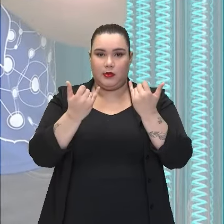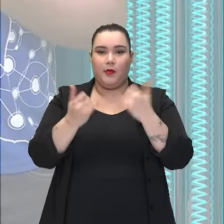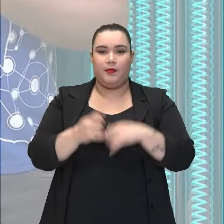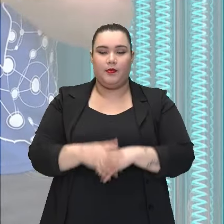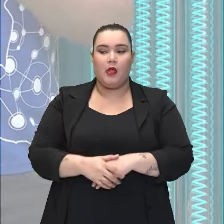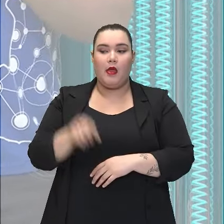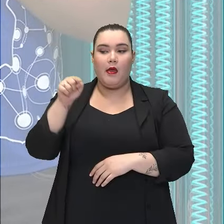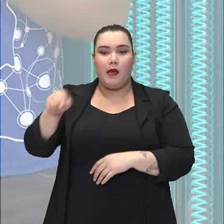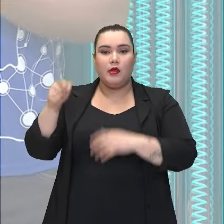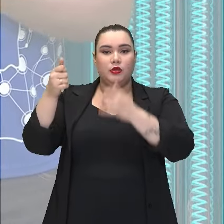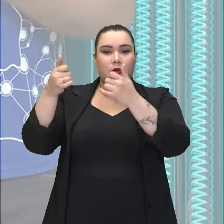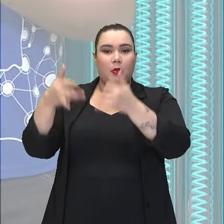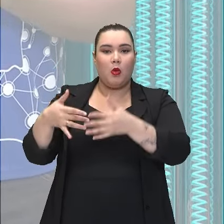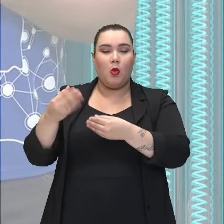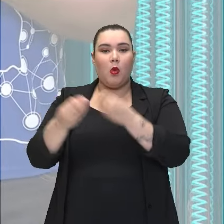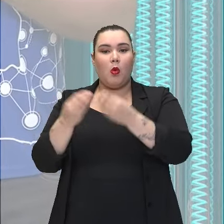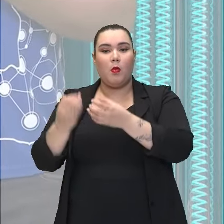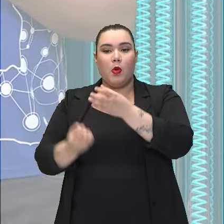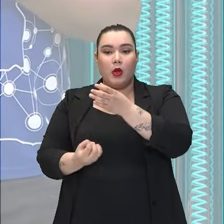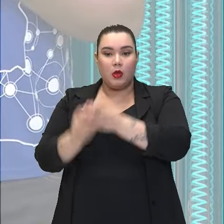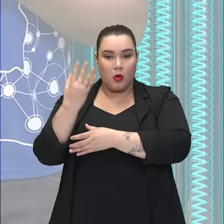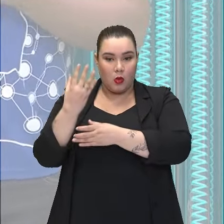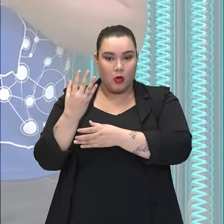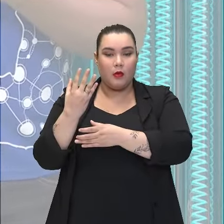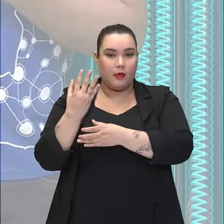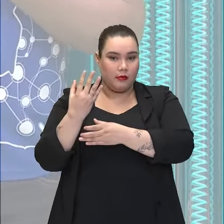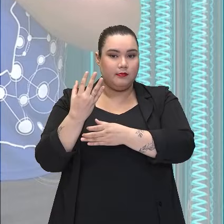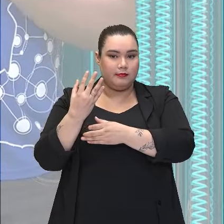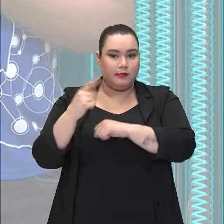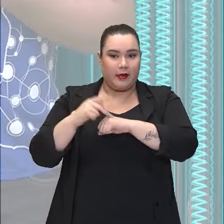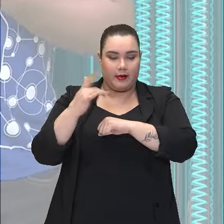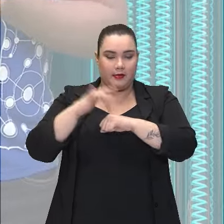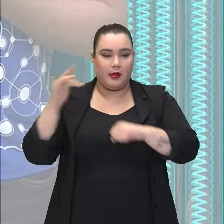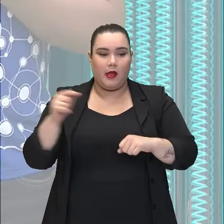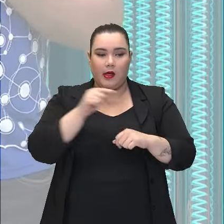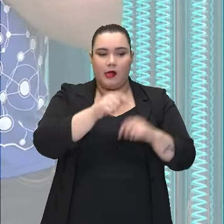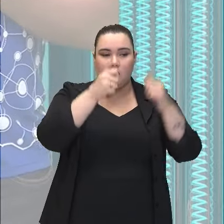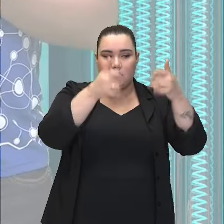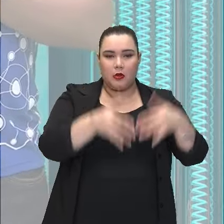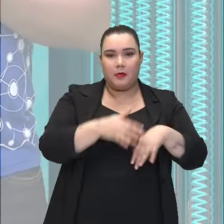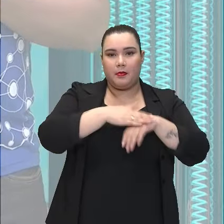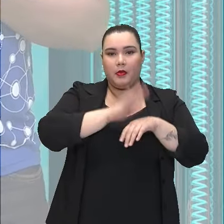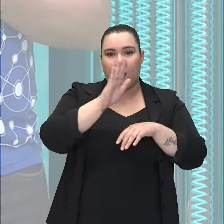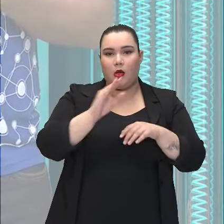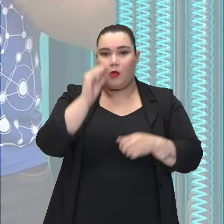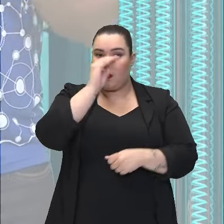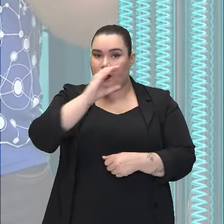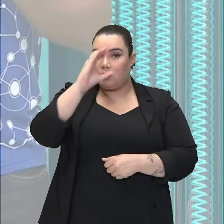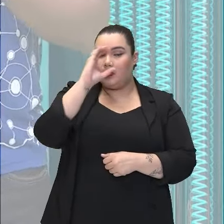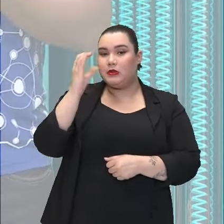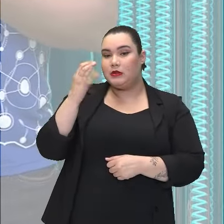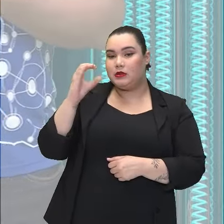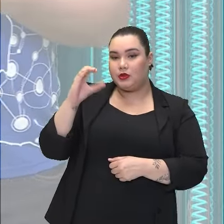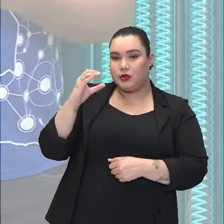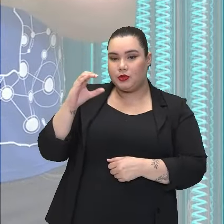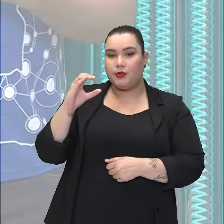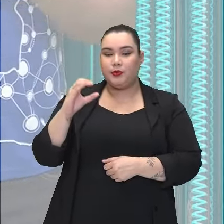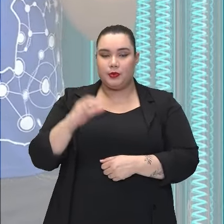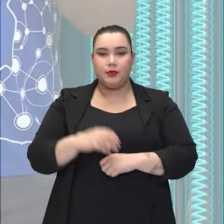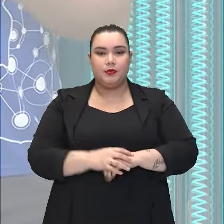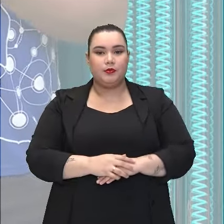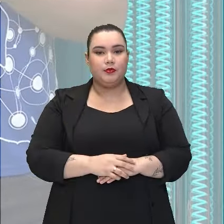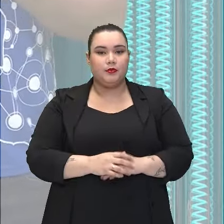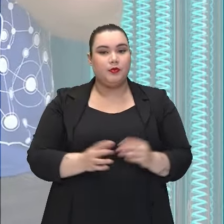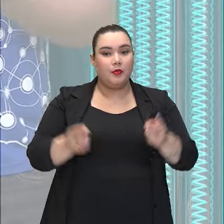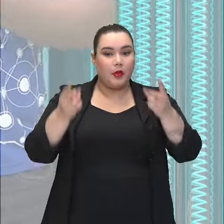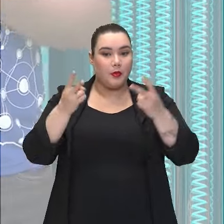outro traz mais informações objetivas que nós podemos ali associar mais ao conhecimento científico, à forma científica. Perceba